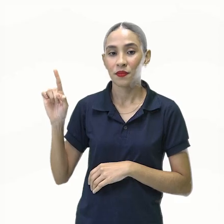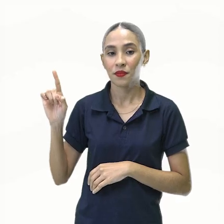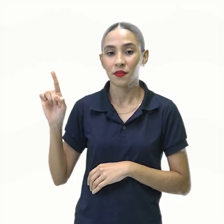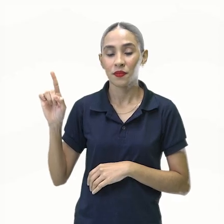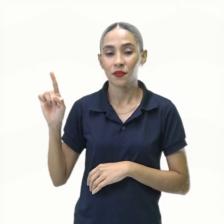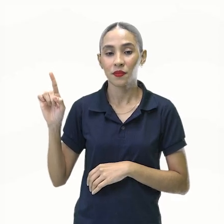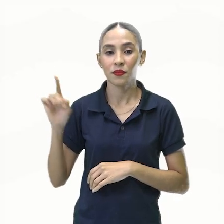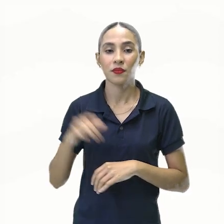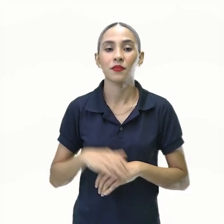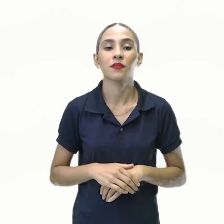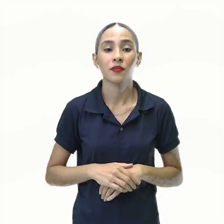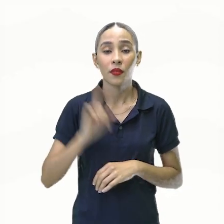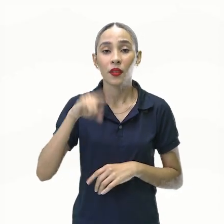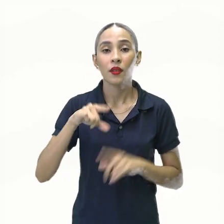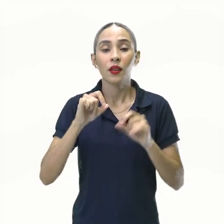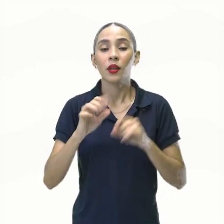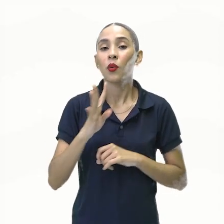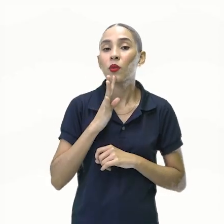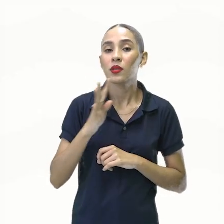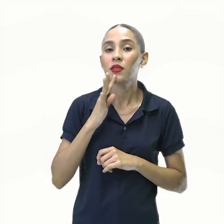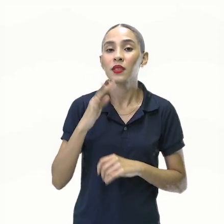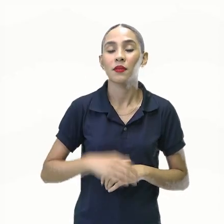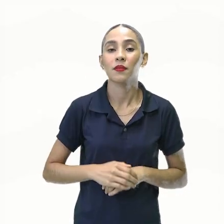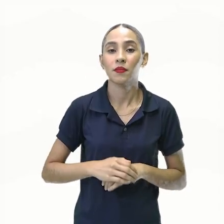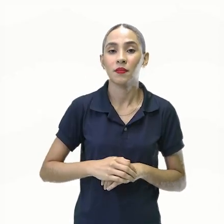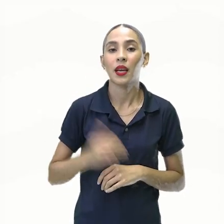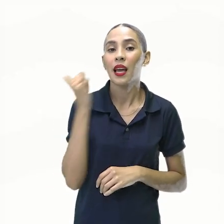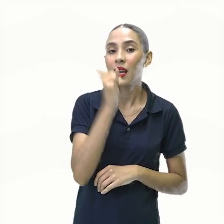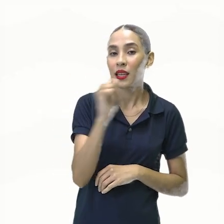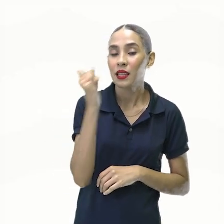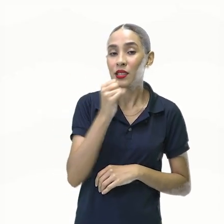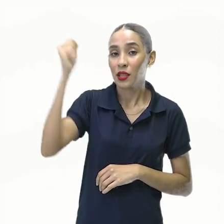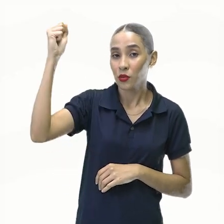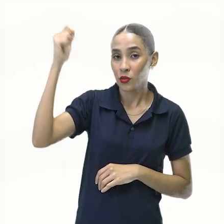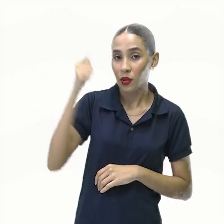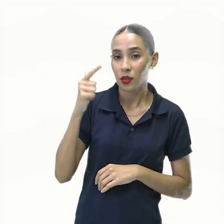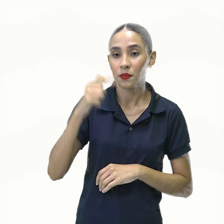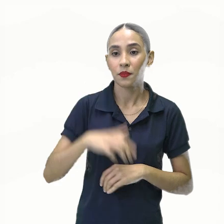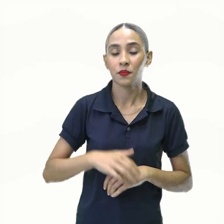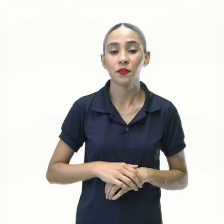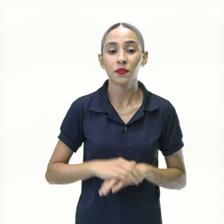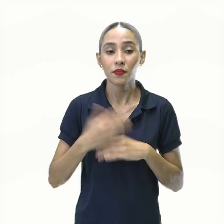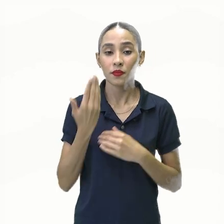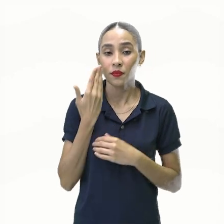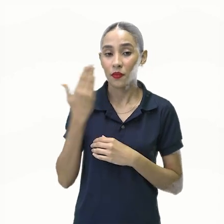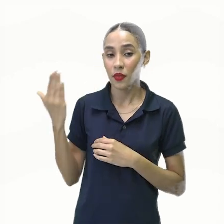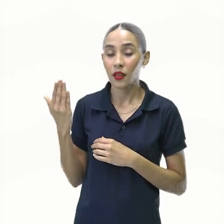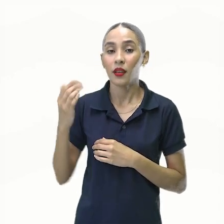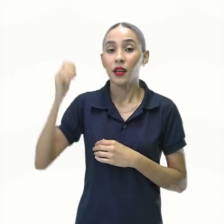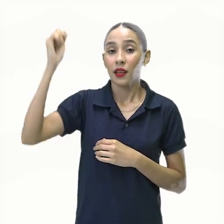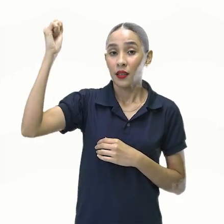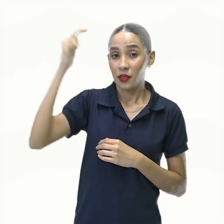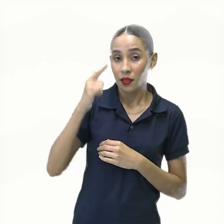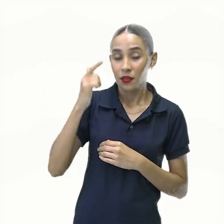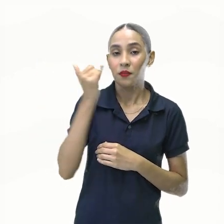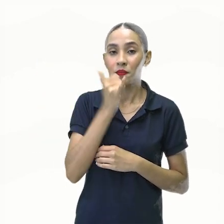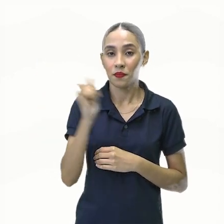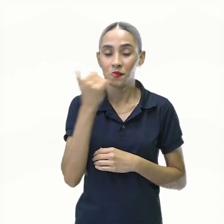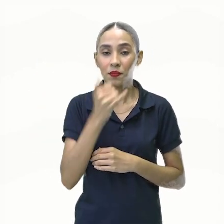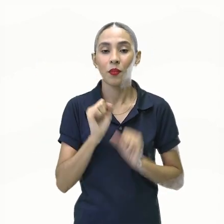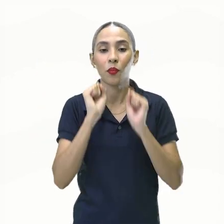fontes de energia alternativa, que é conhecida como energia solar. A energia